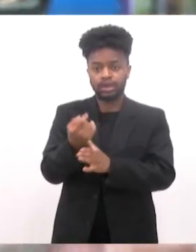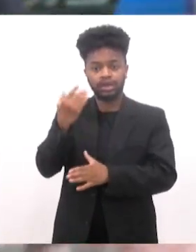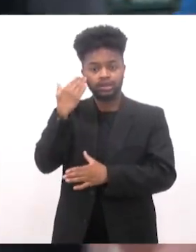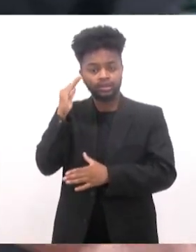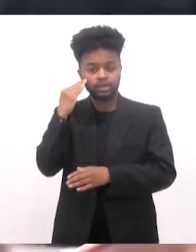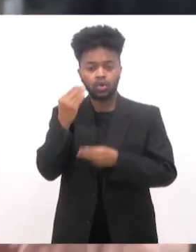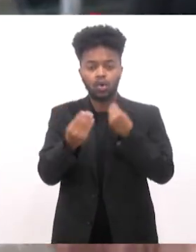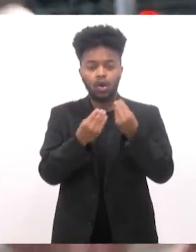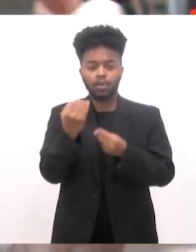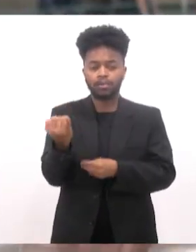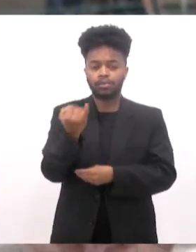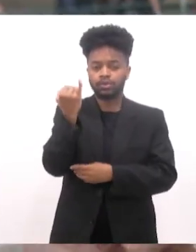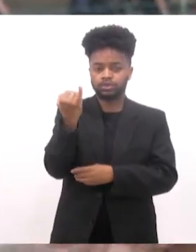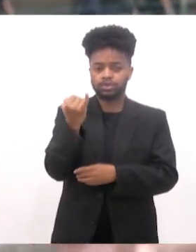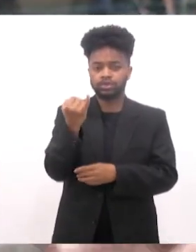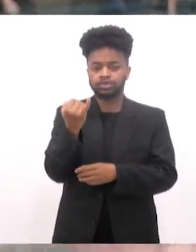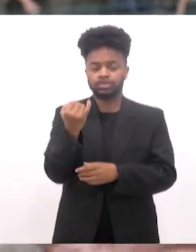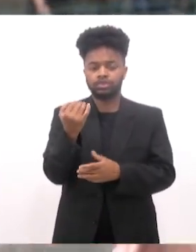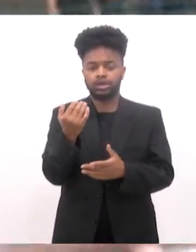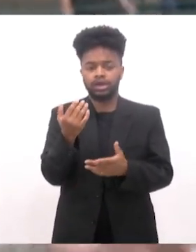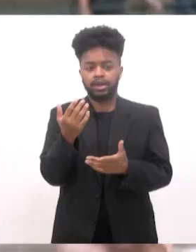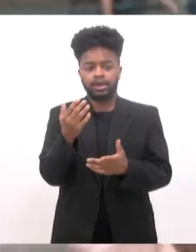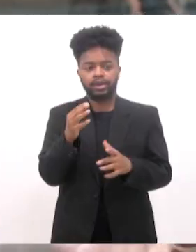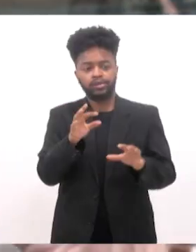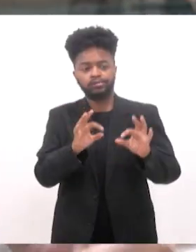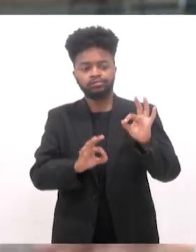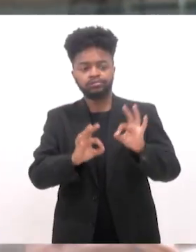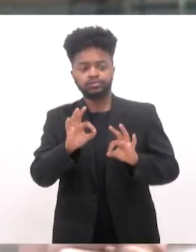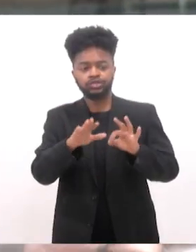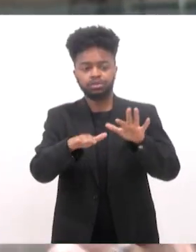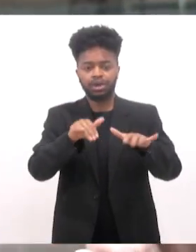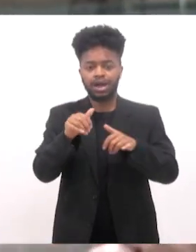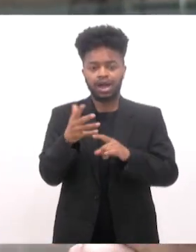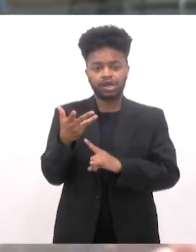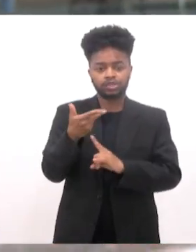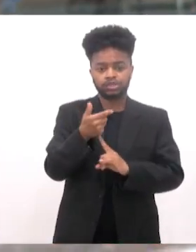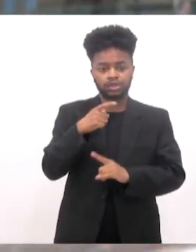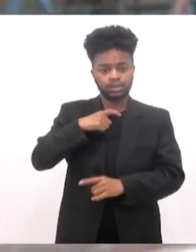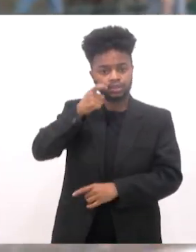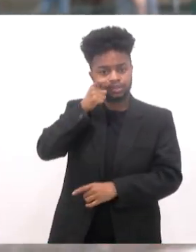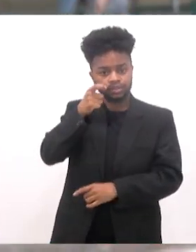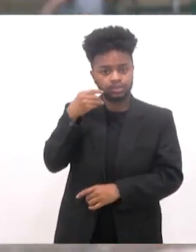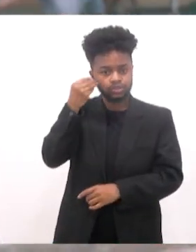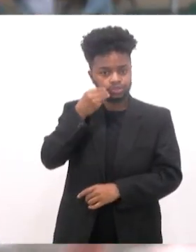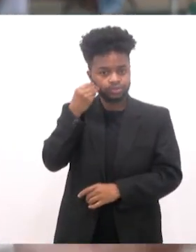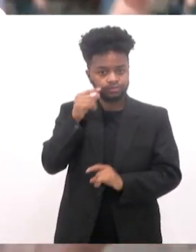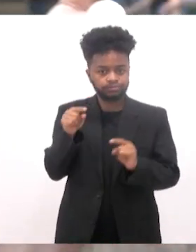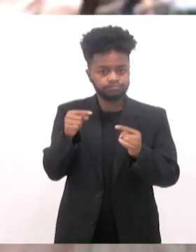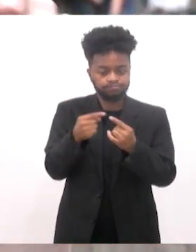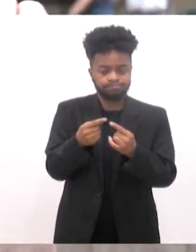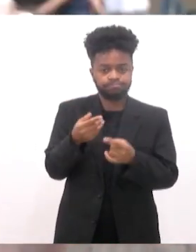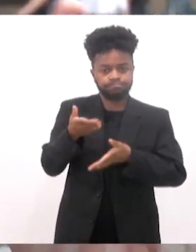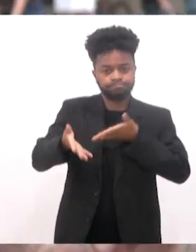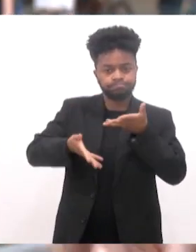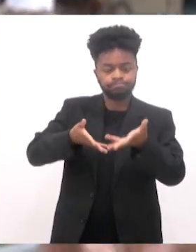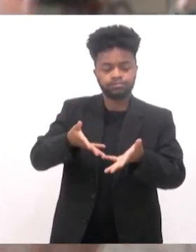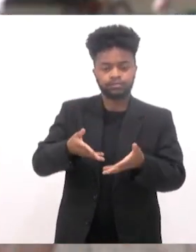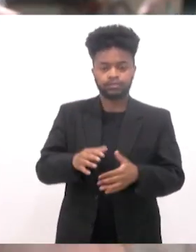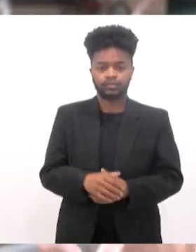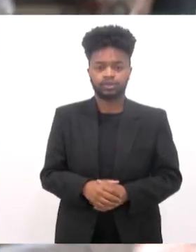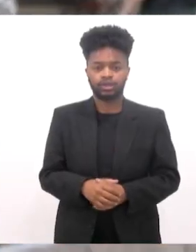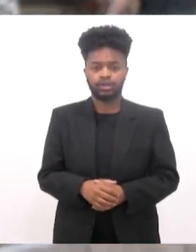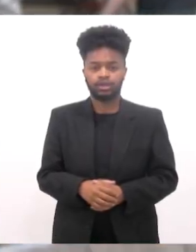de formação, né, de artistas que estejam interessados nessa experimentação com a palavra. A gente